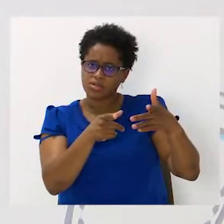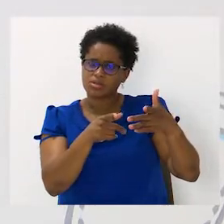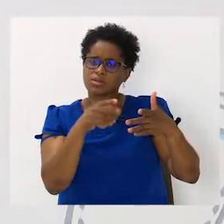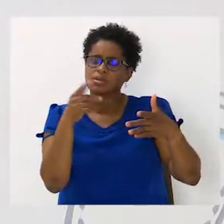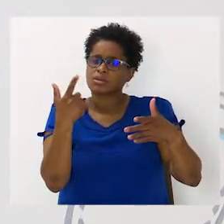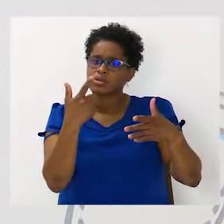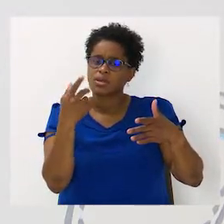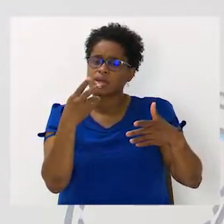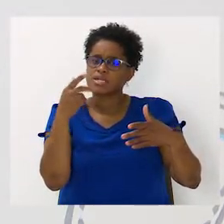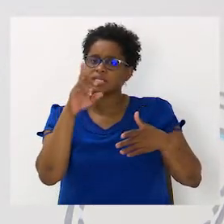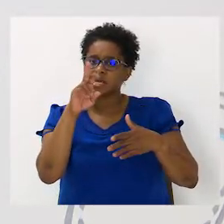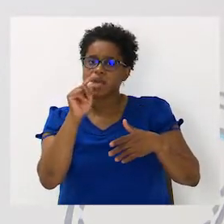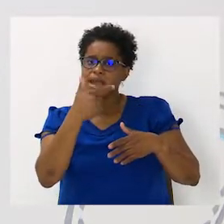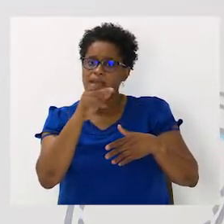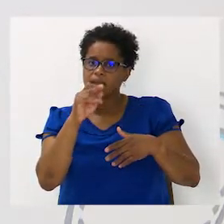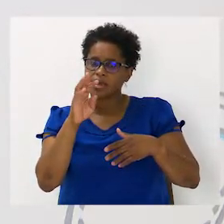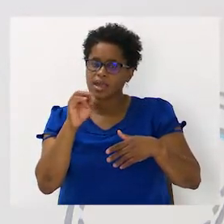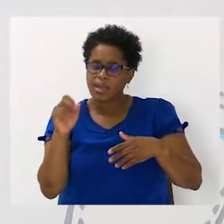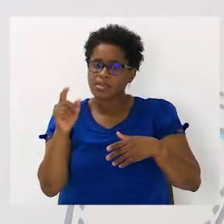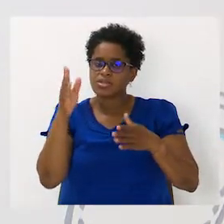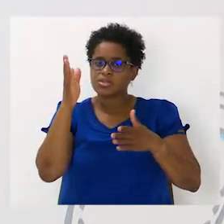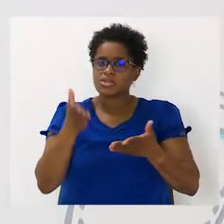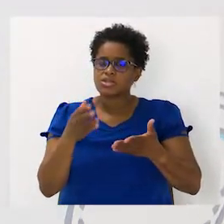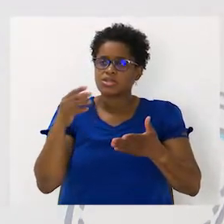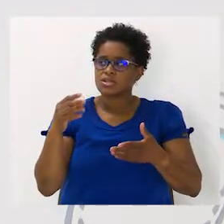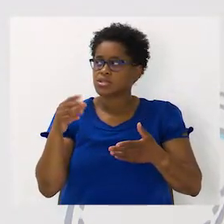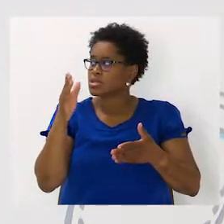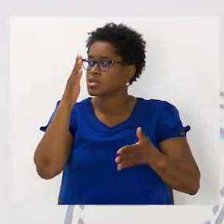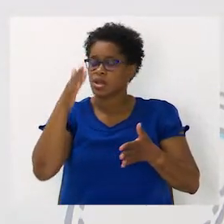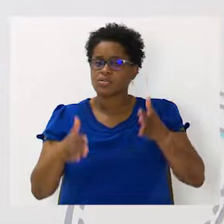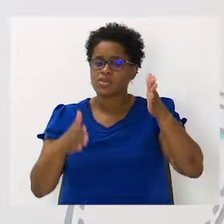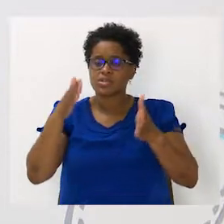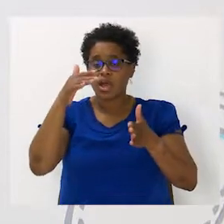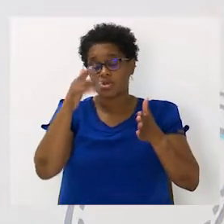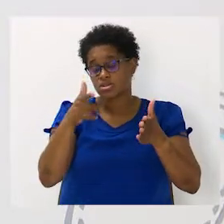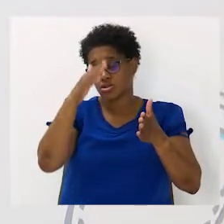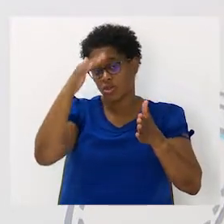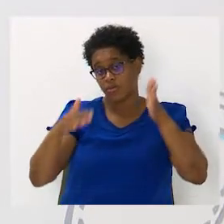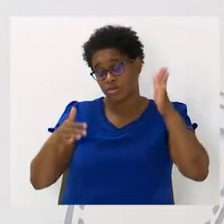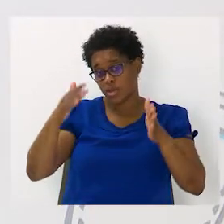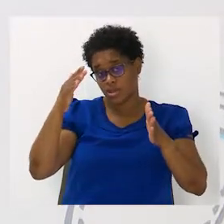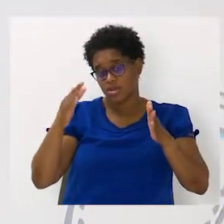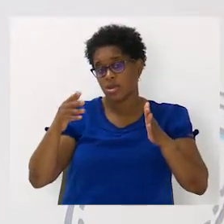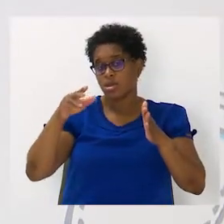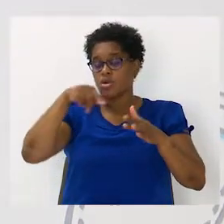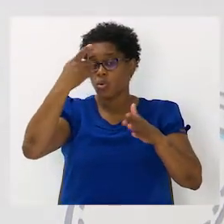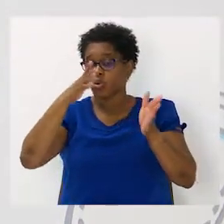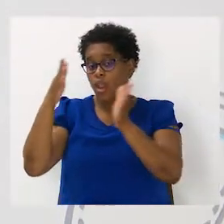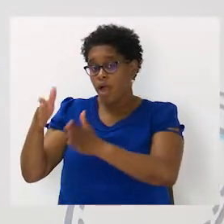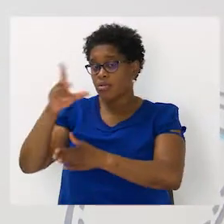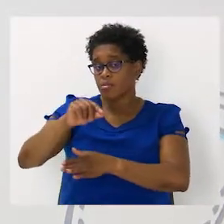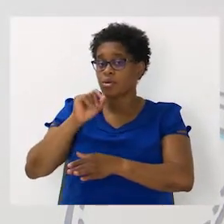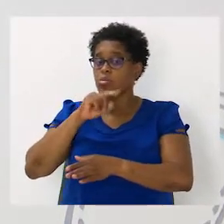são as tais retas transversais. Ok? E o outro lado também. Lembre-se,